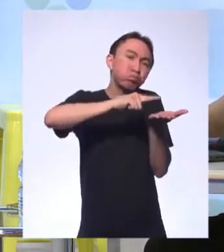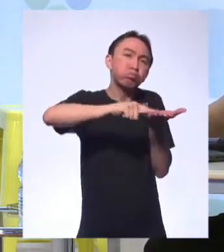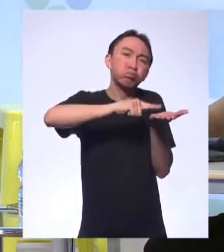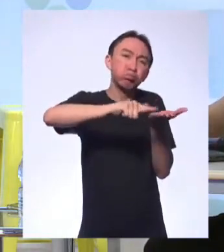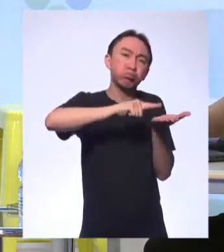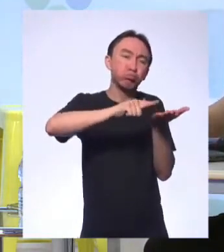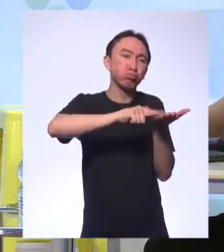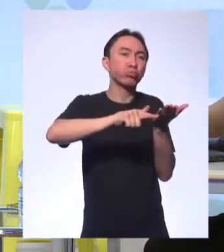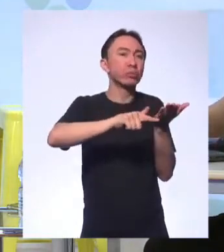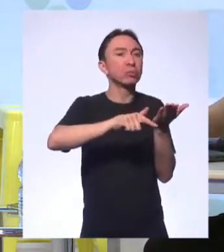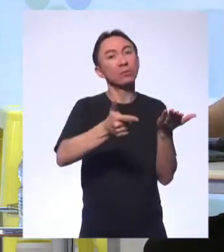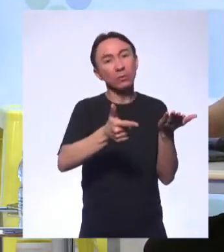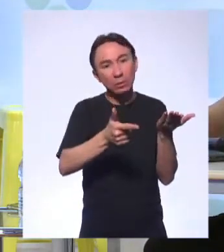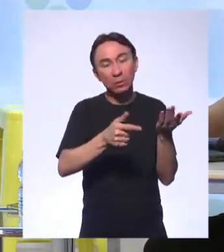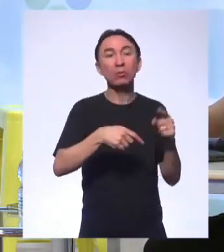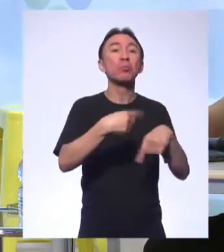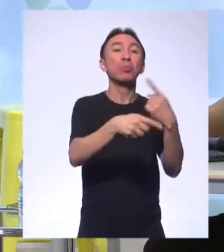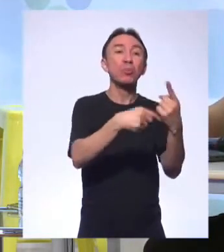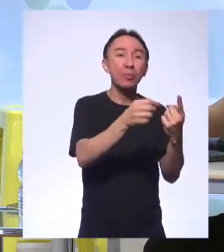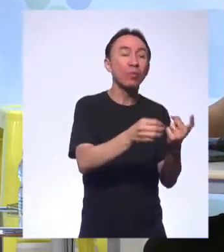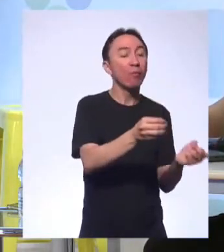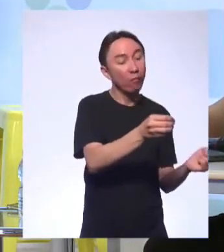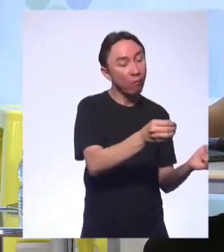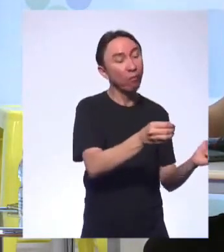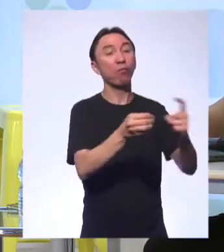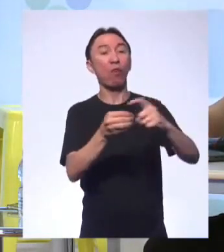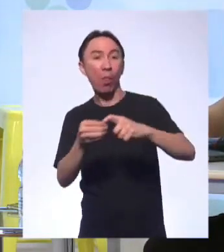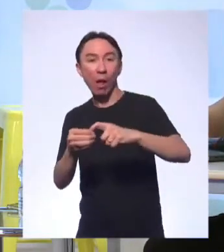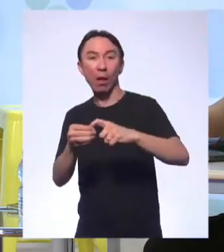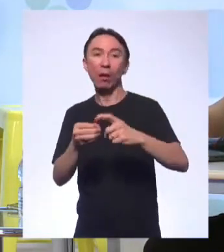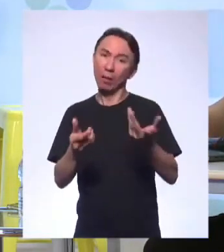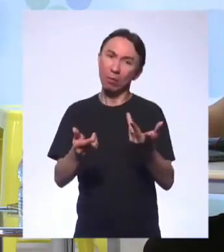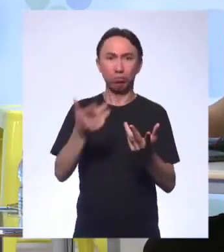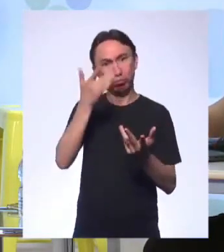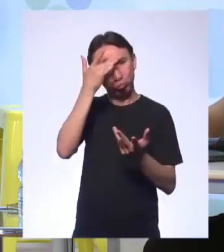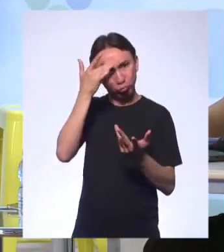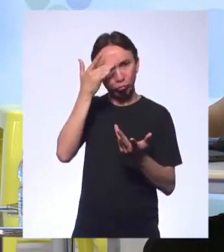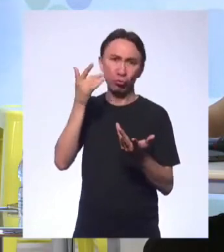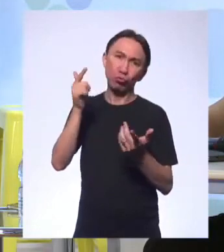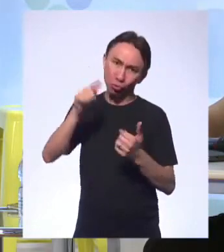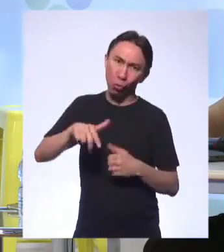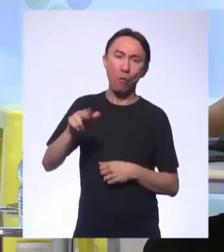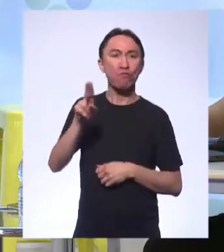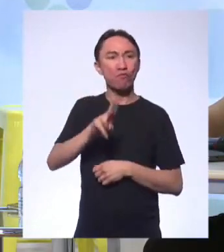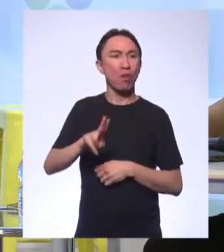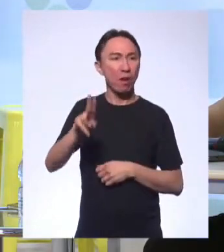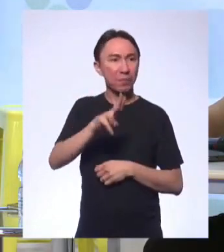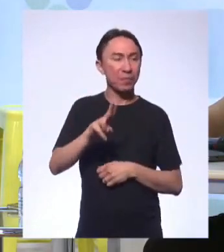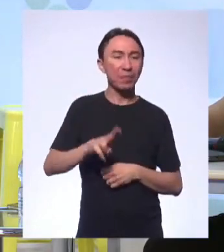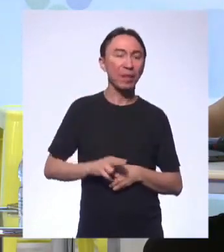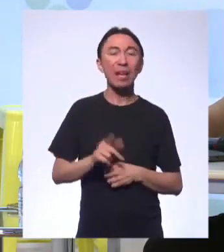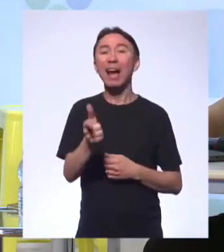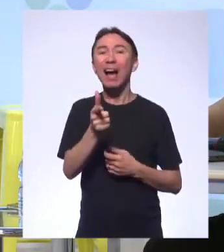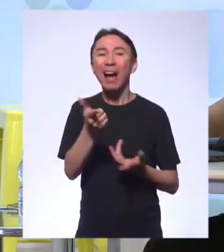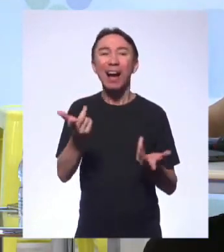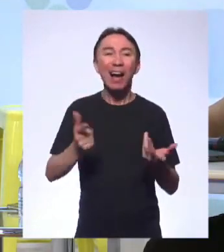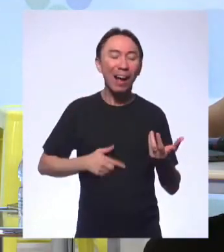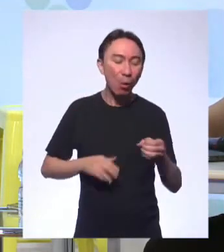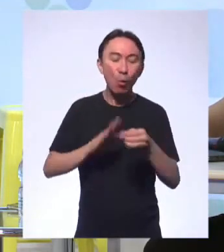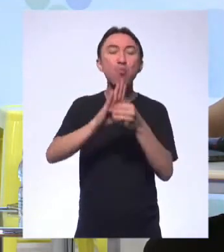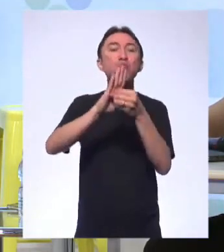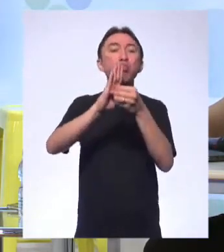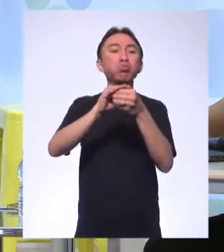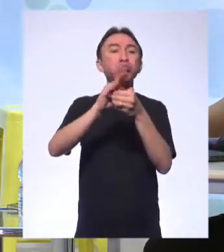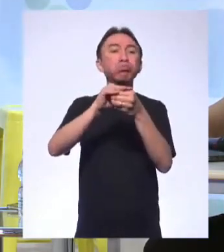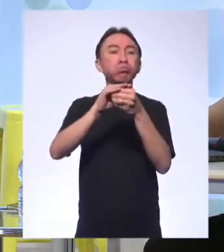ser, né, devolvida ao uso, ao consumo da população. E o esgoto, o que é o esgoto? Esgoto, né, como